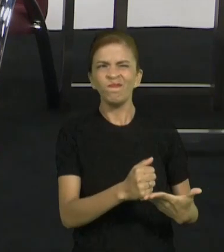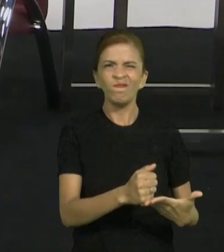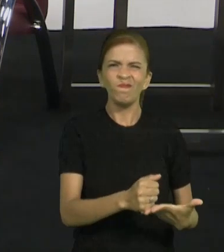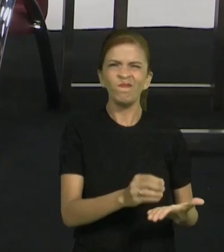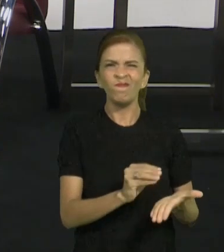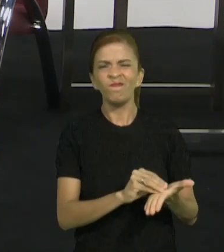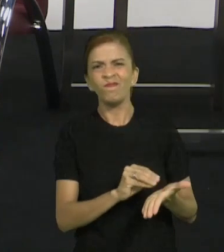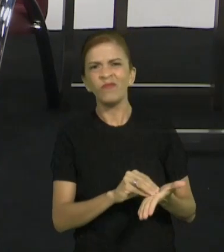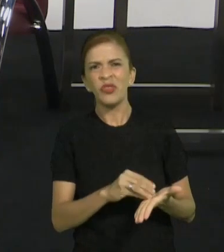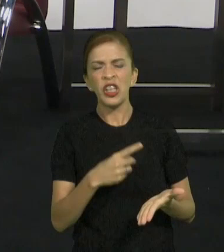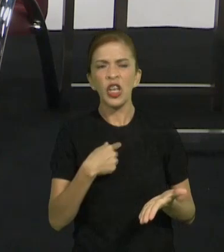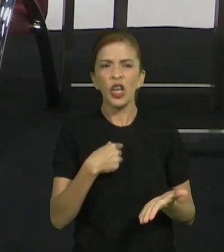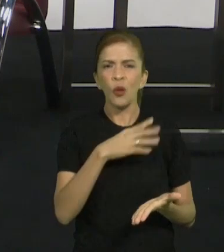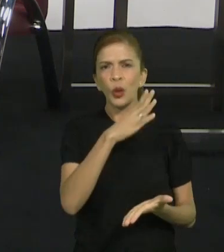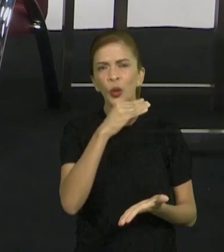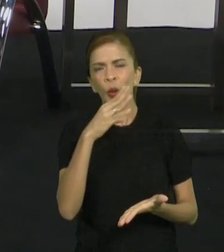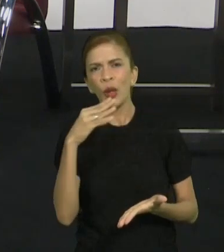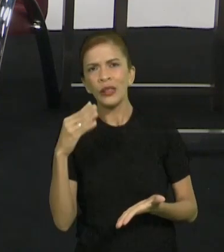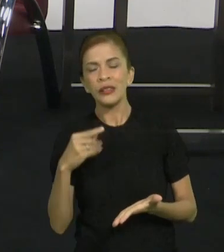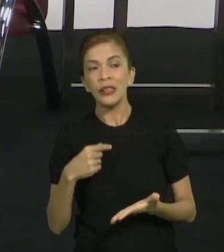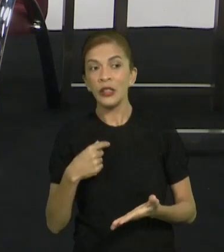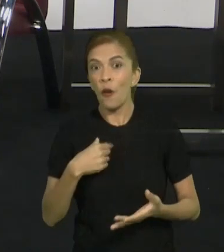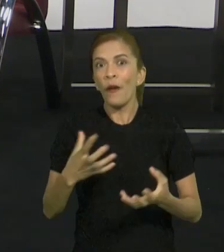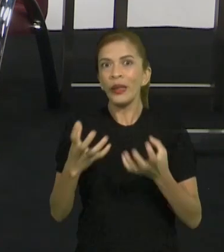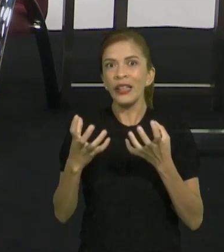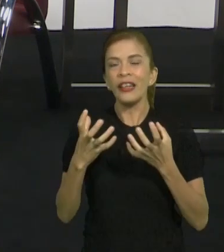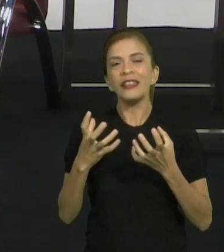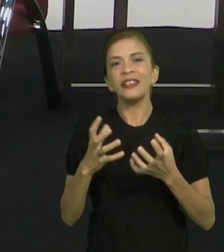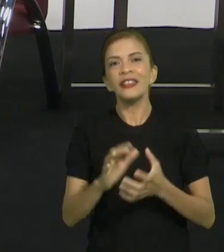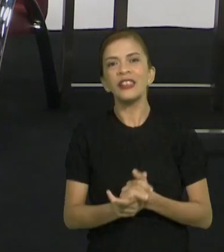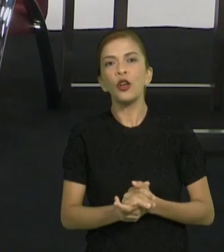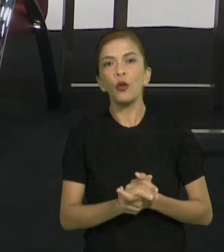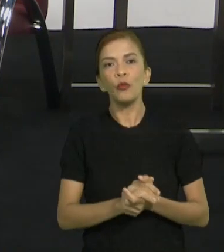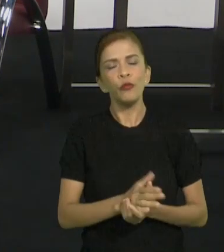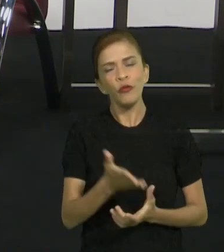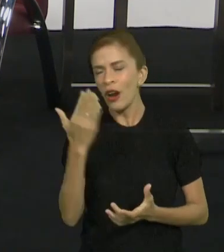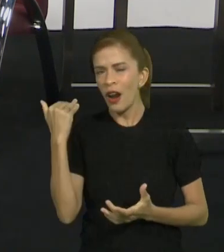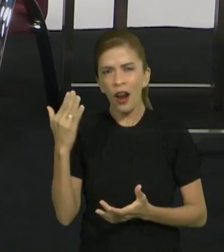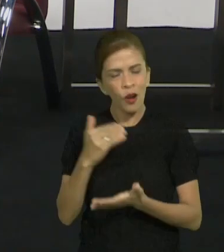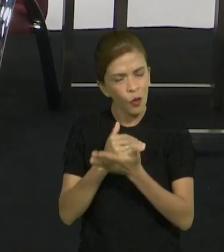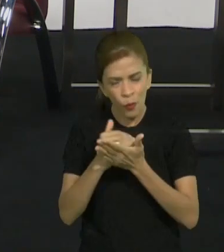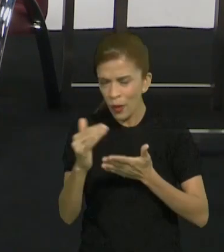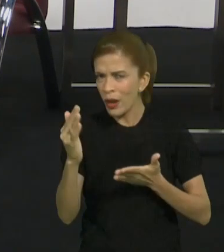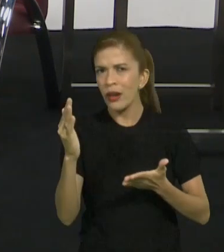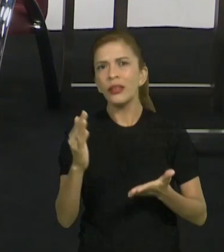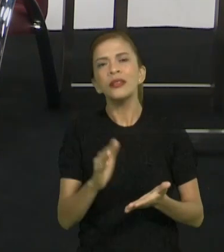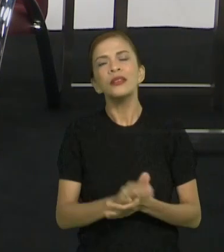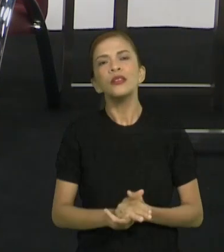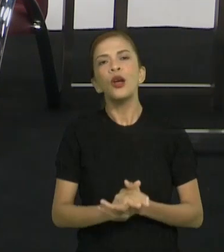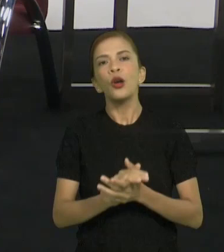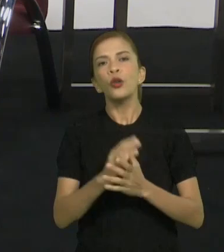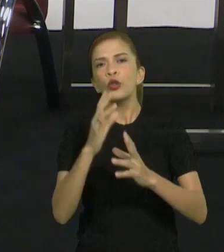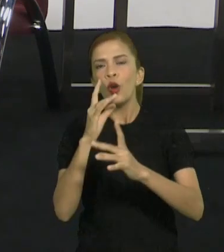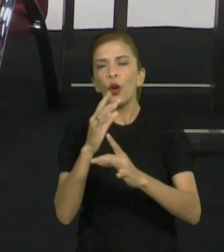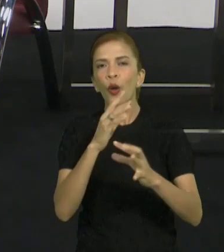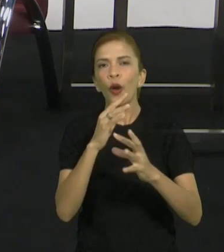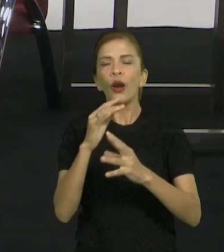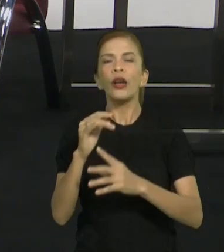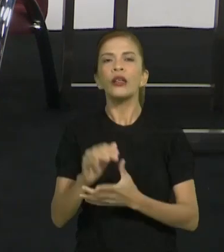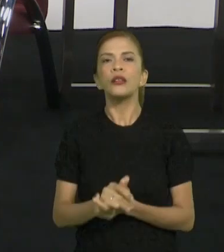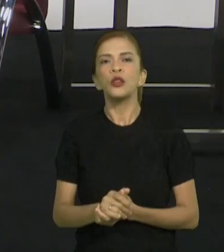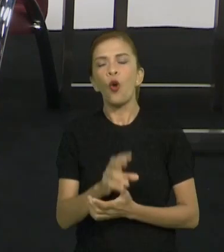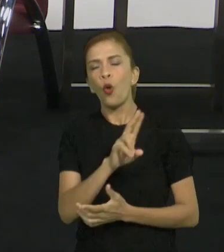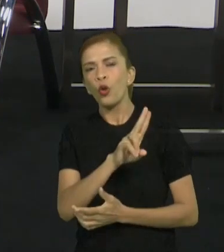era jovem, adolescente, na época, eu disse, eu quero, vamos lá, né, colocar o boi de orquestra. Ela já chegou com o